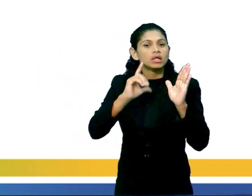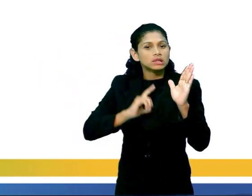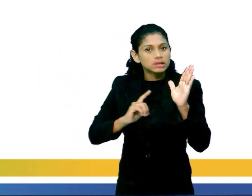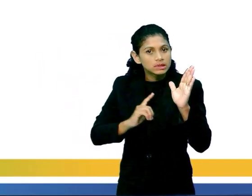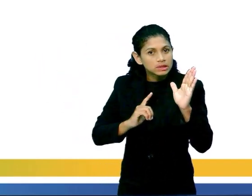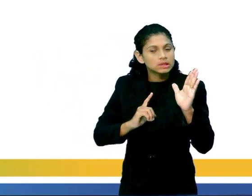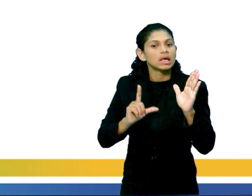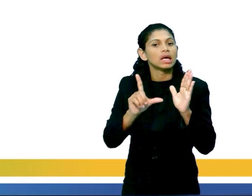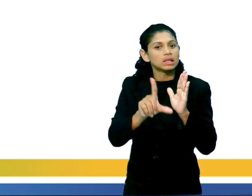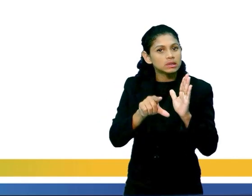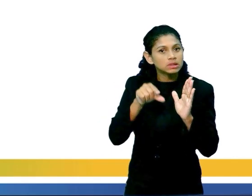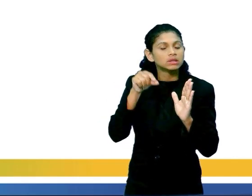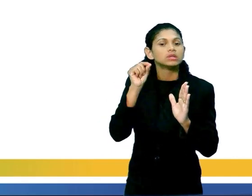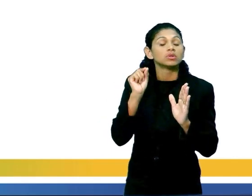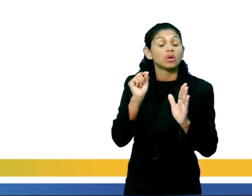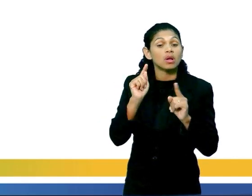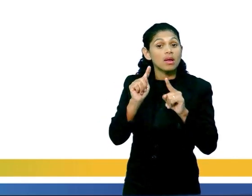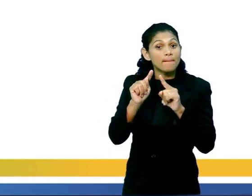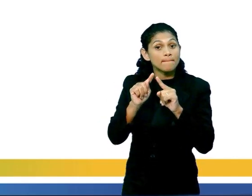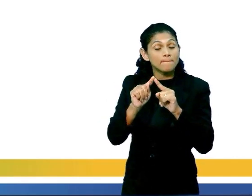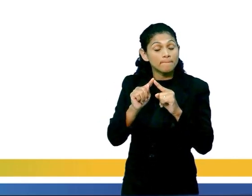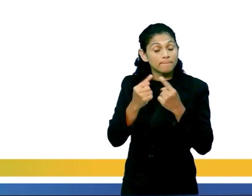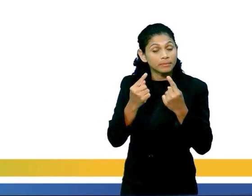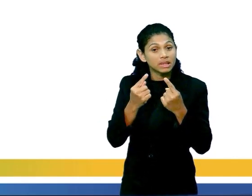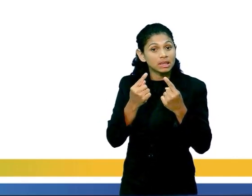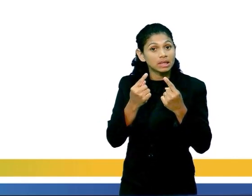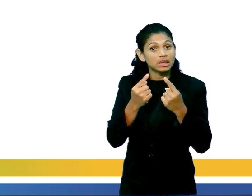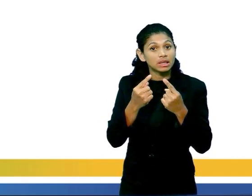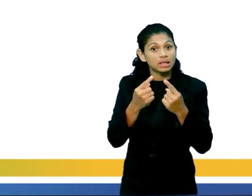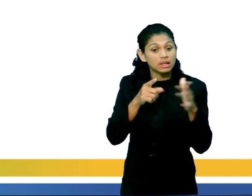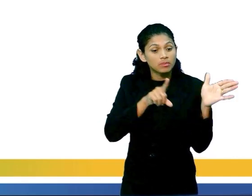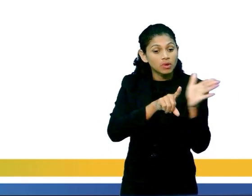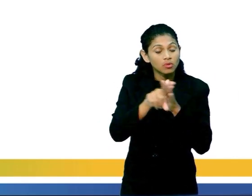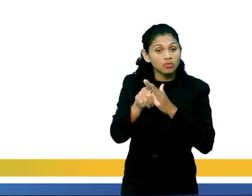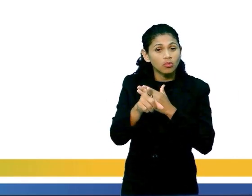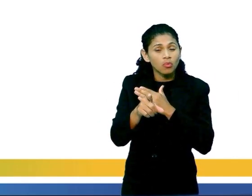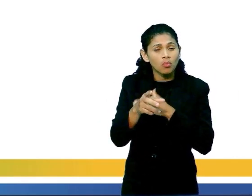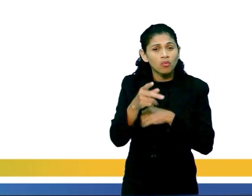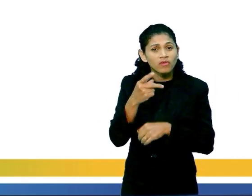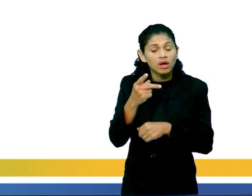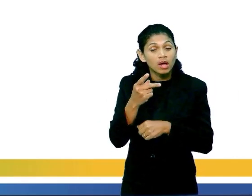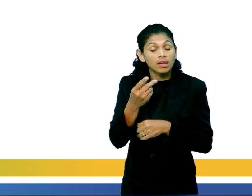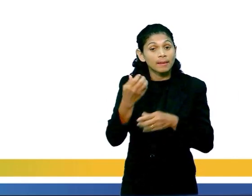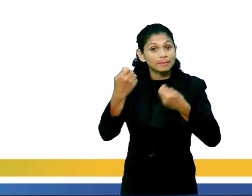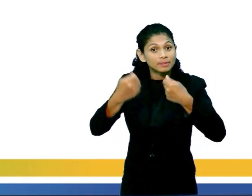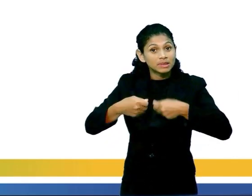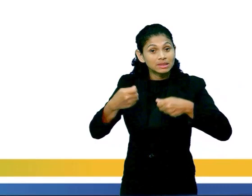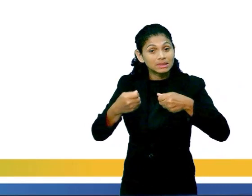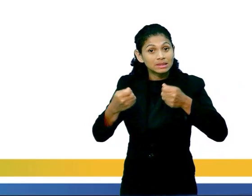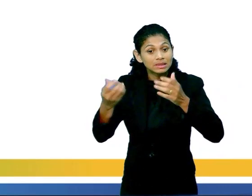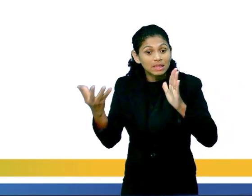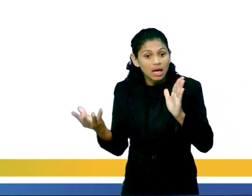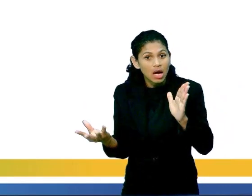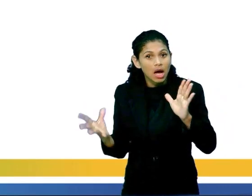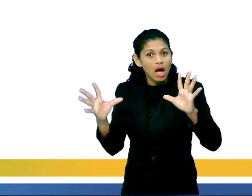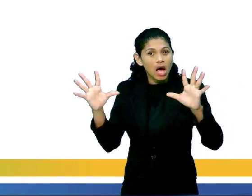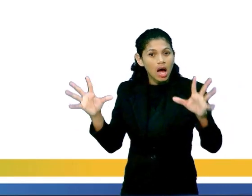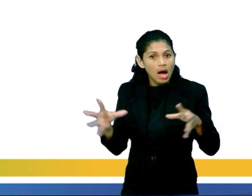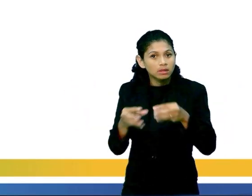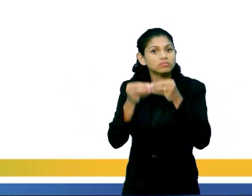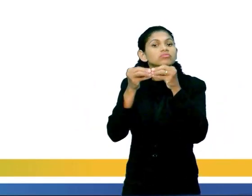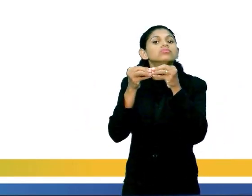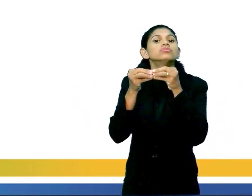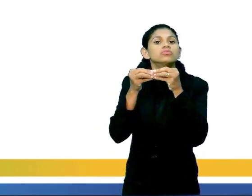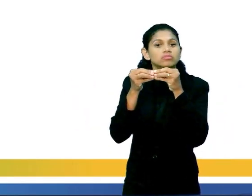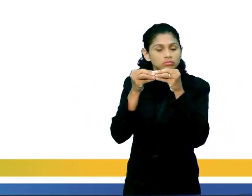questão pede para que nós adicionemos ainda os 20%. Que será da parte do